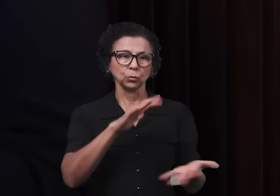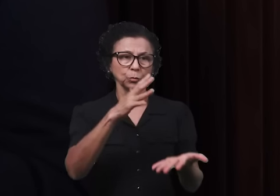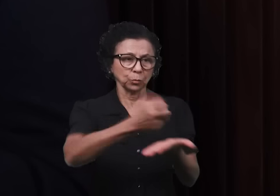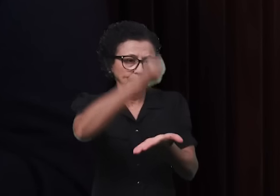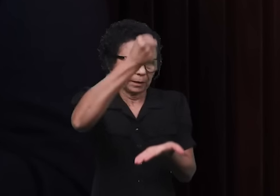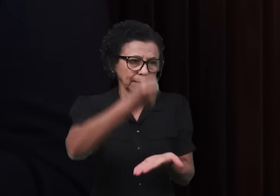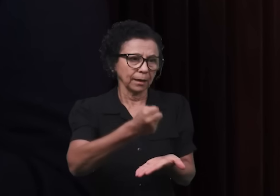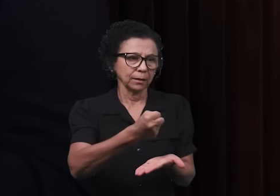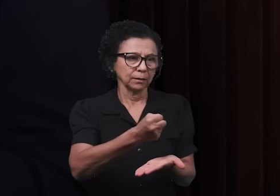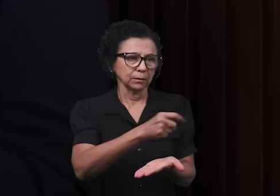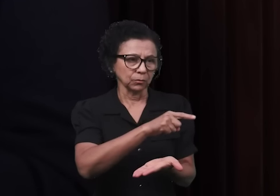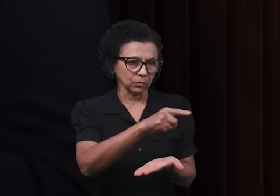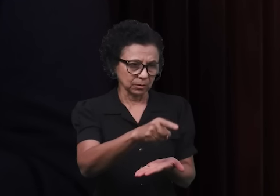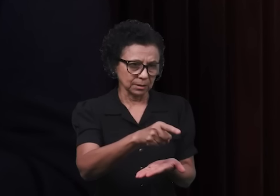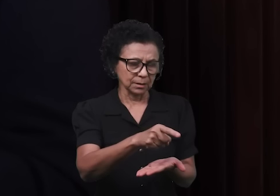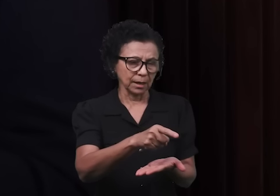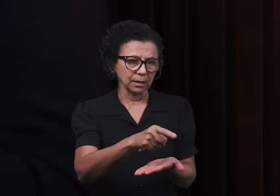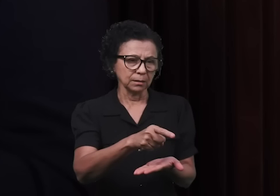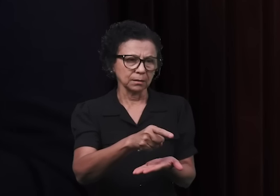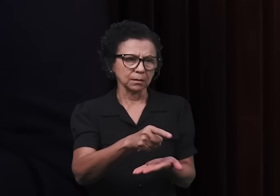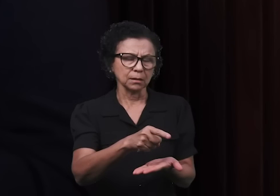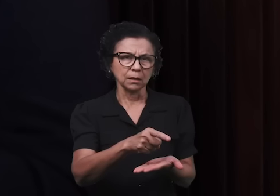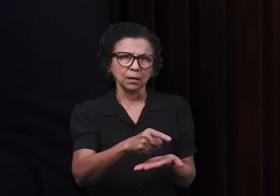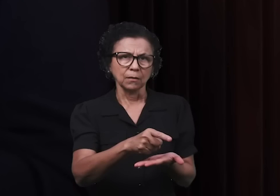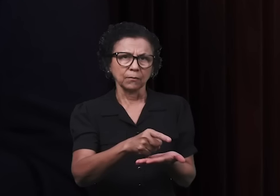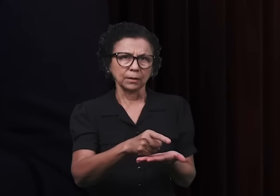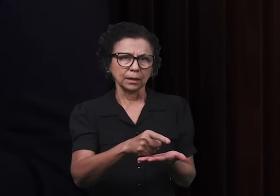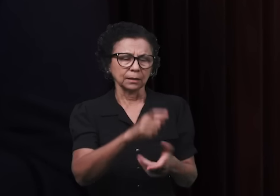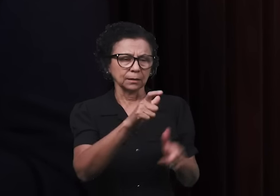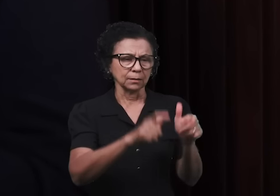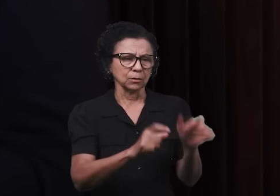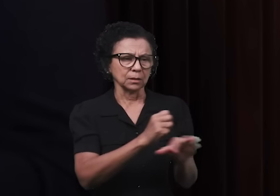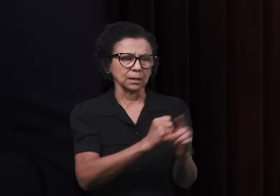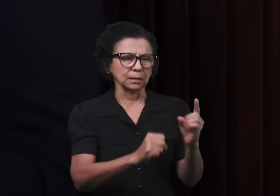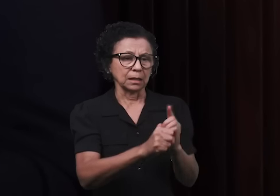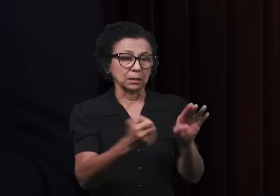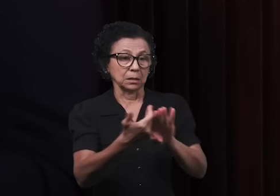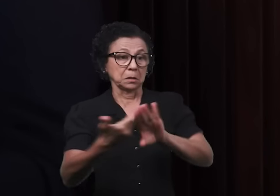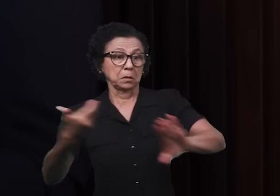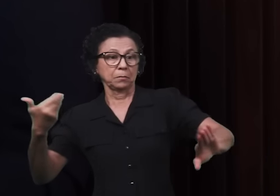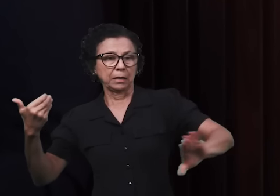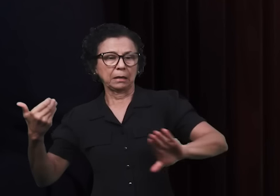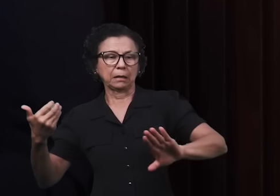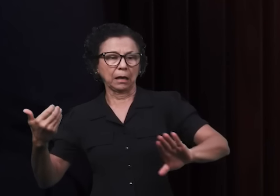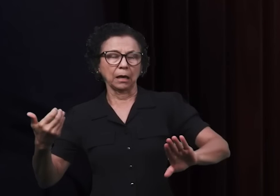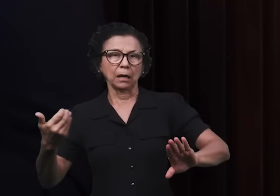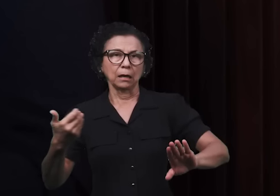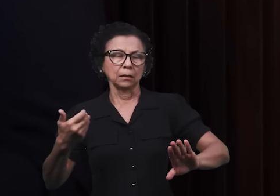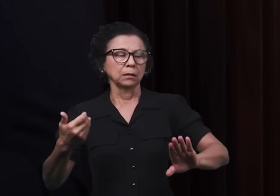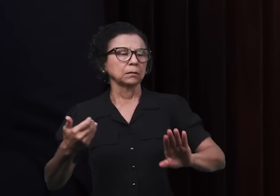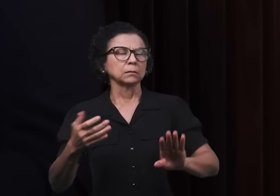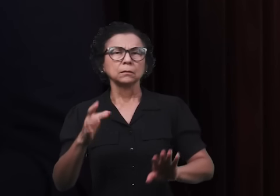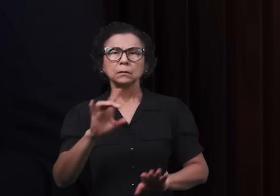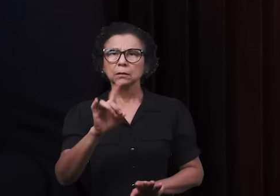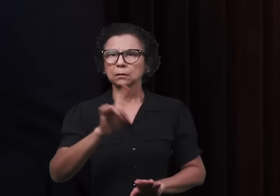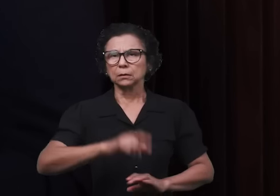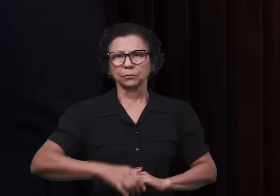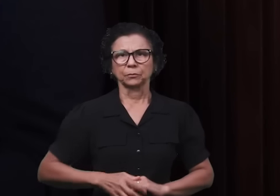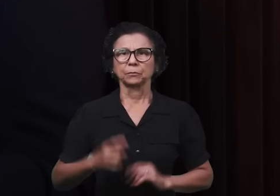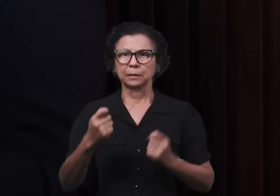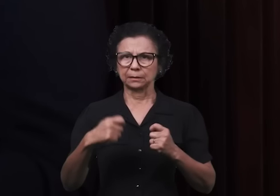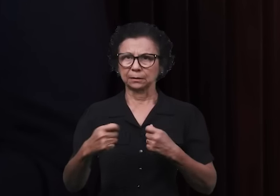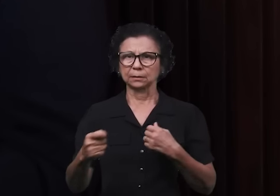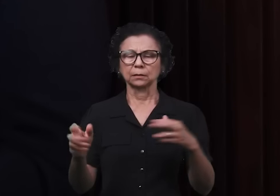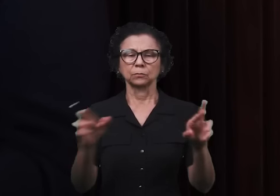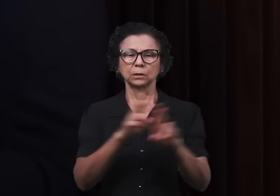vivemos aqui neste mundo, né, relacionamos com as pessoas deste mundo, estão, né, aqueles que são nossos irmãos,